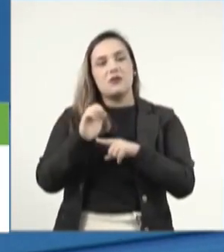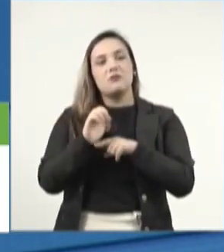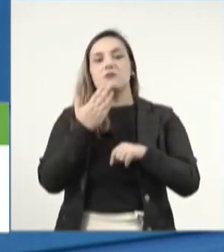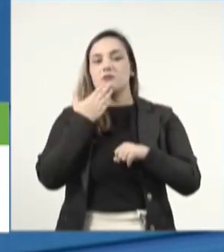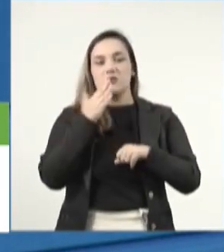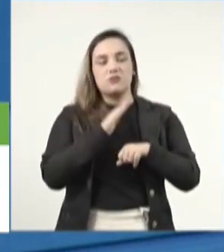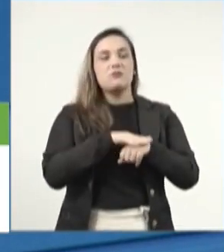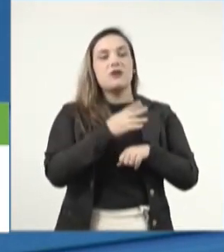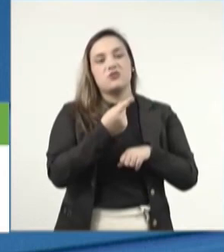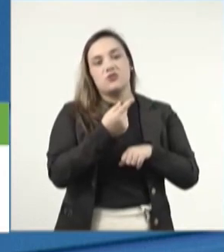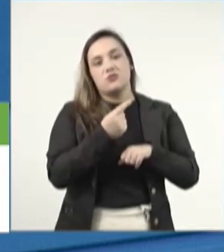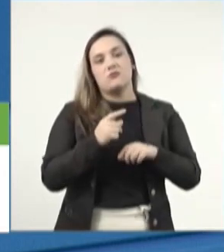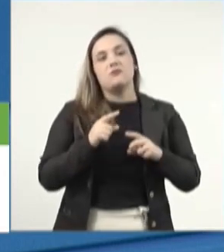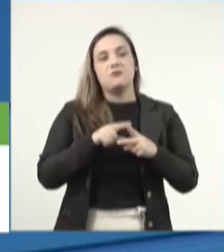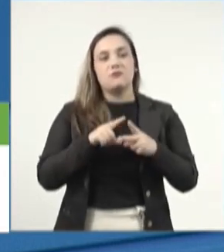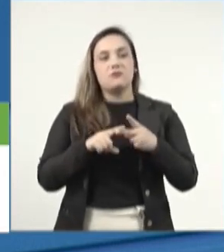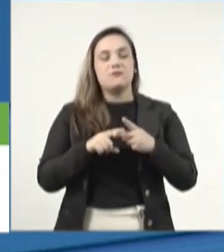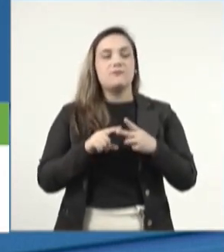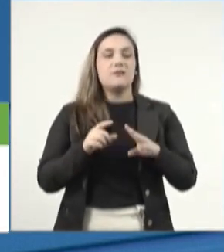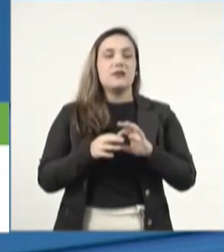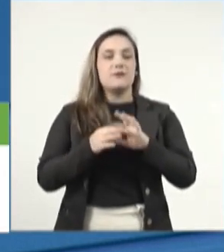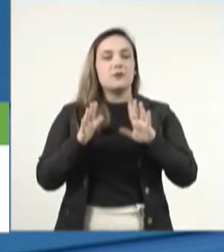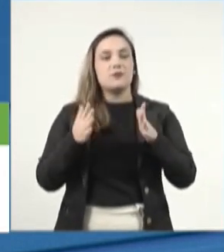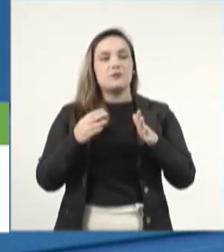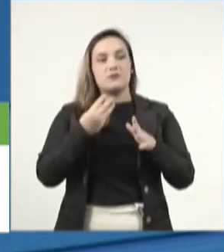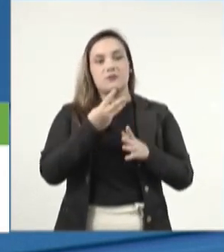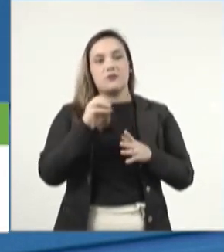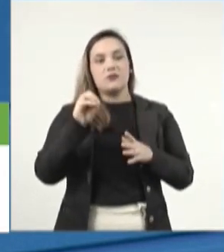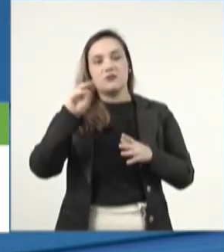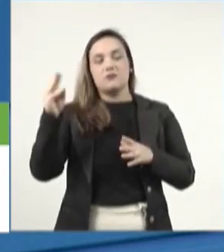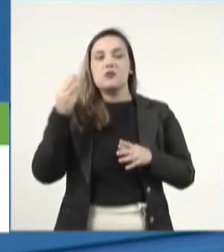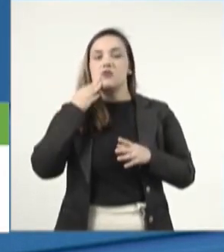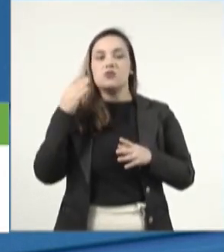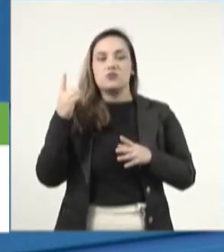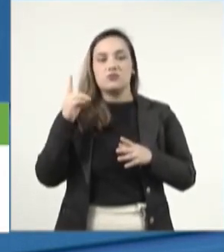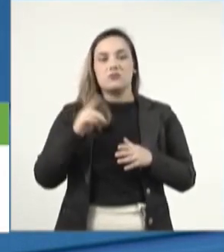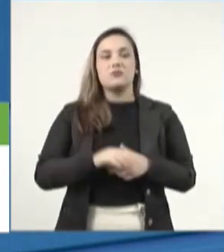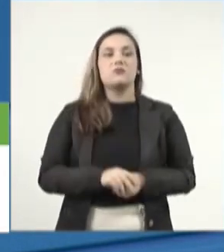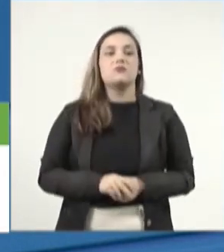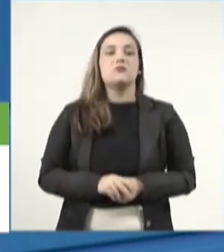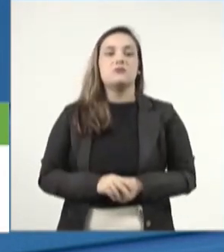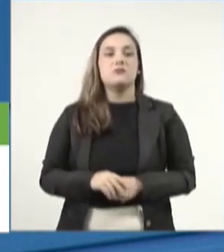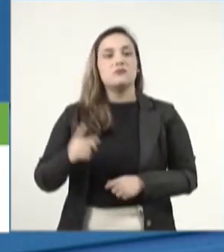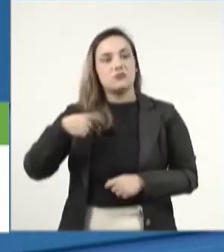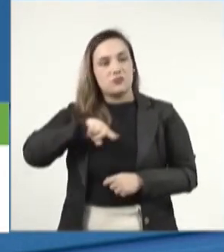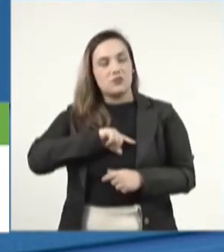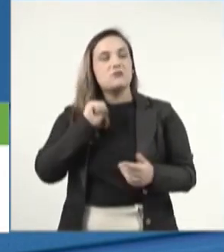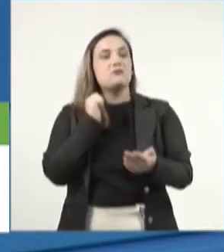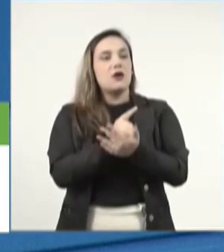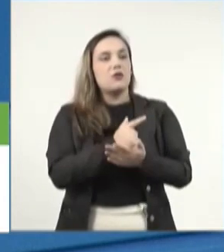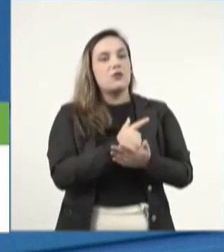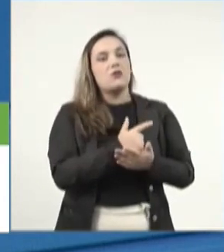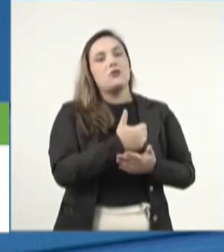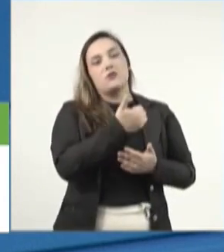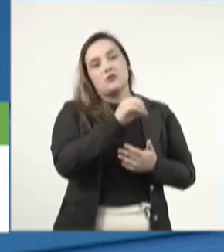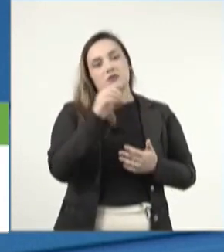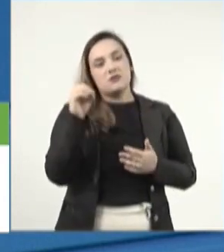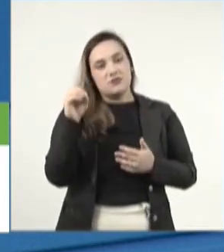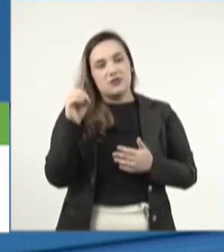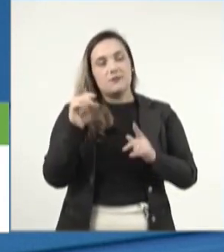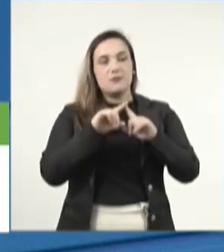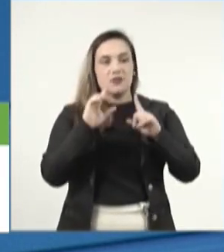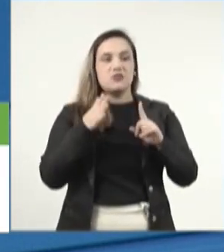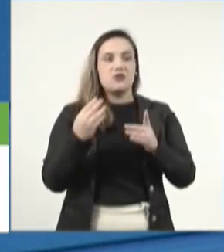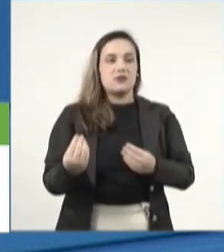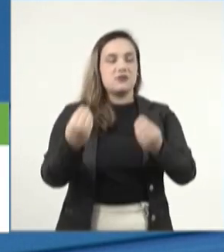esse recurso, foi liberado aproximadamente 300 milhões de dólares. Então, pagamos 100 que a gente devia, recebemos